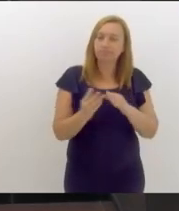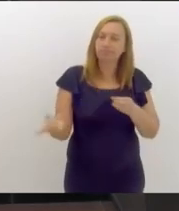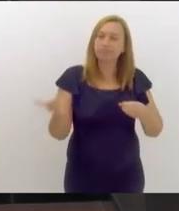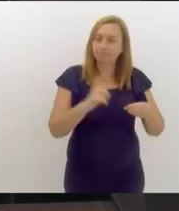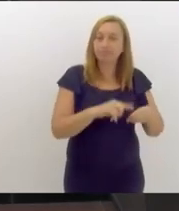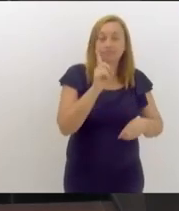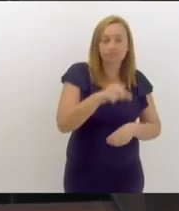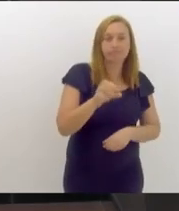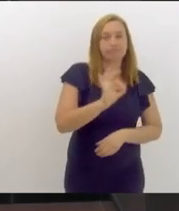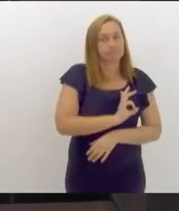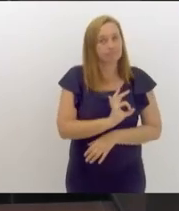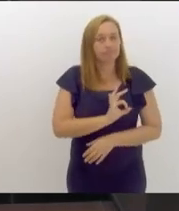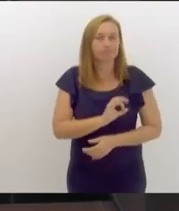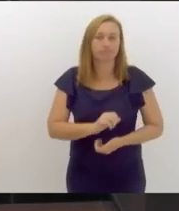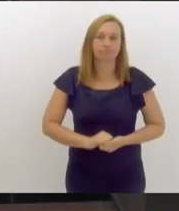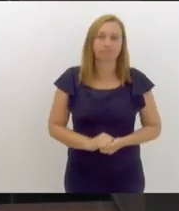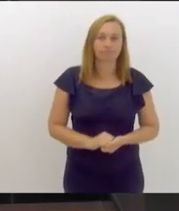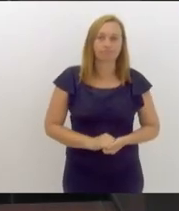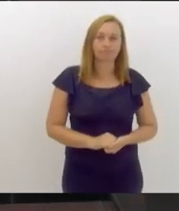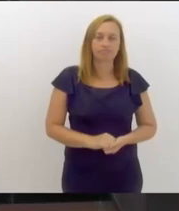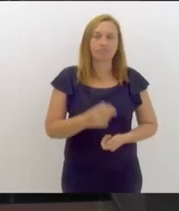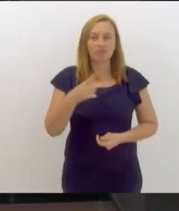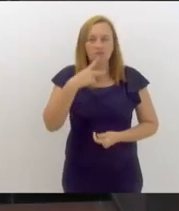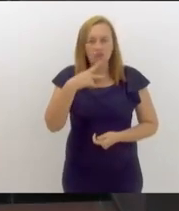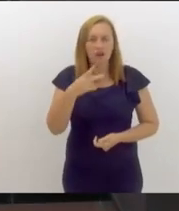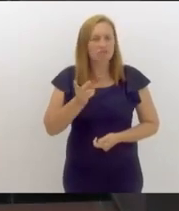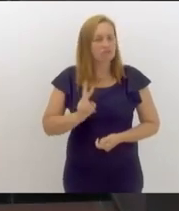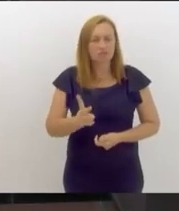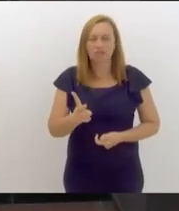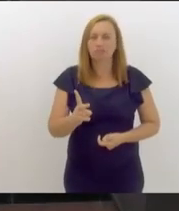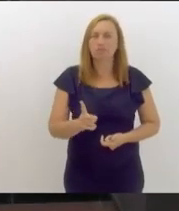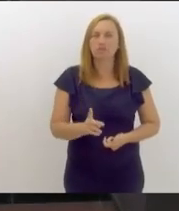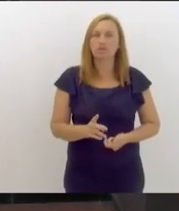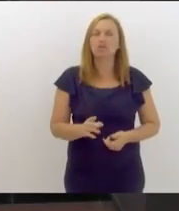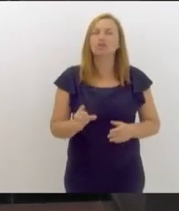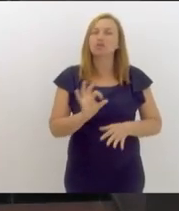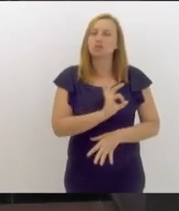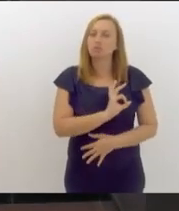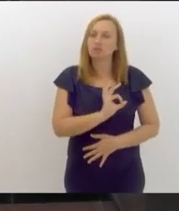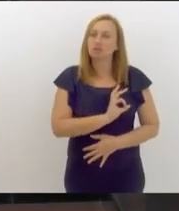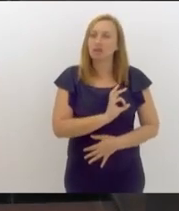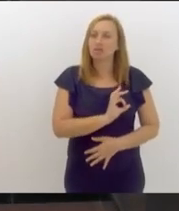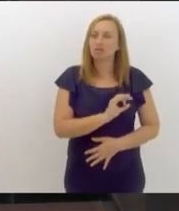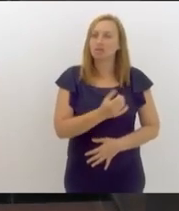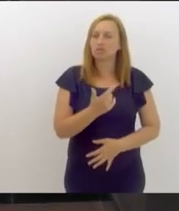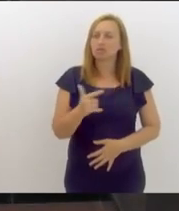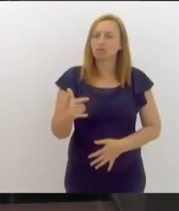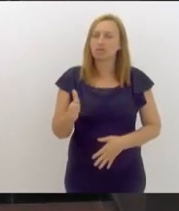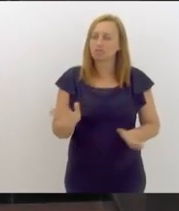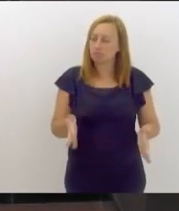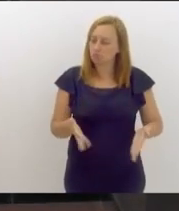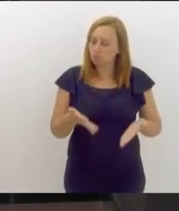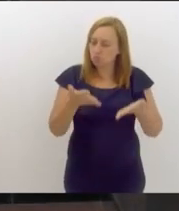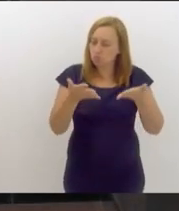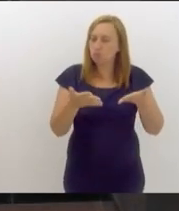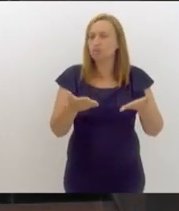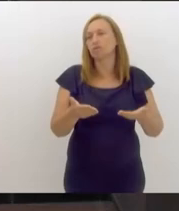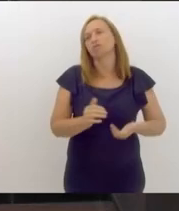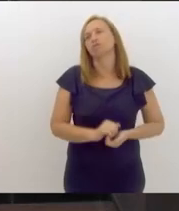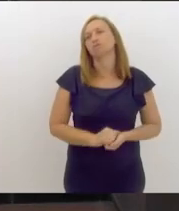é o policial eu tenho dito muito que os policiais não tem tido muita motivação